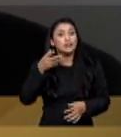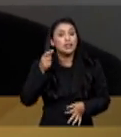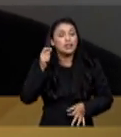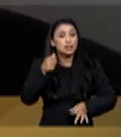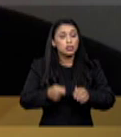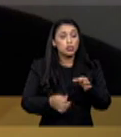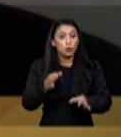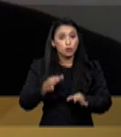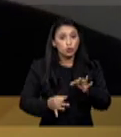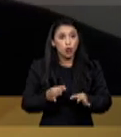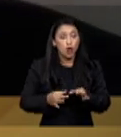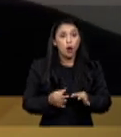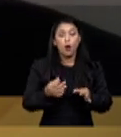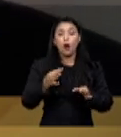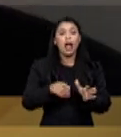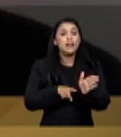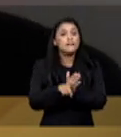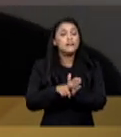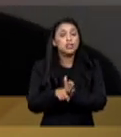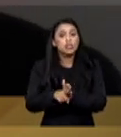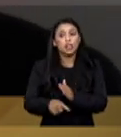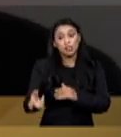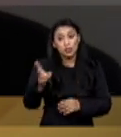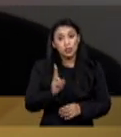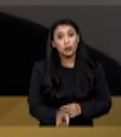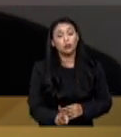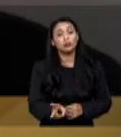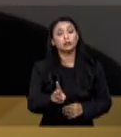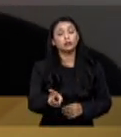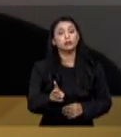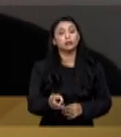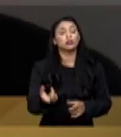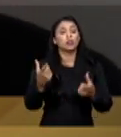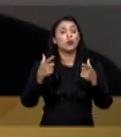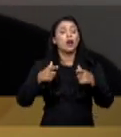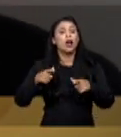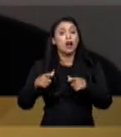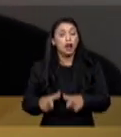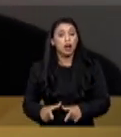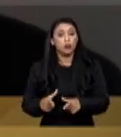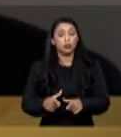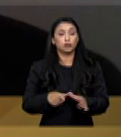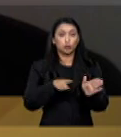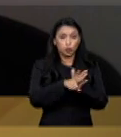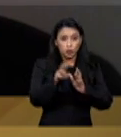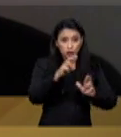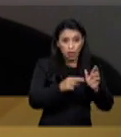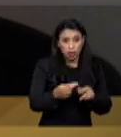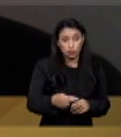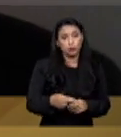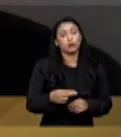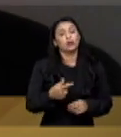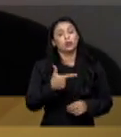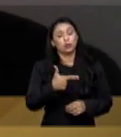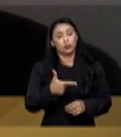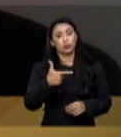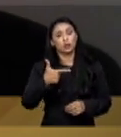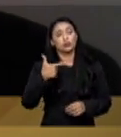destinatário das investigações declinadas no bojo do inquérito